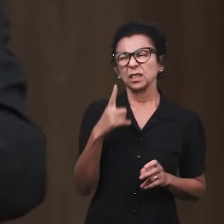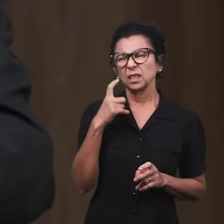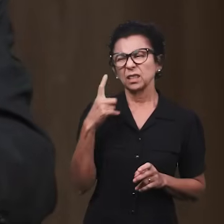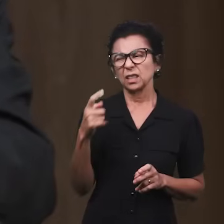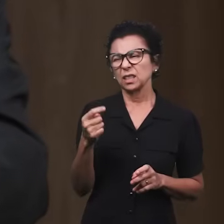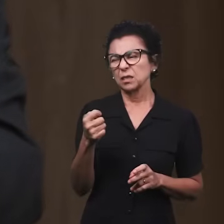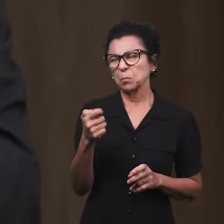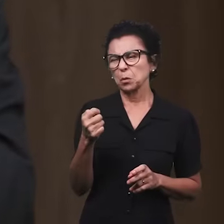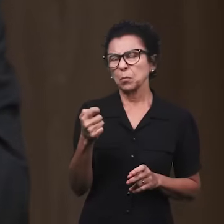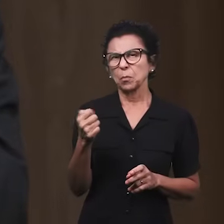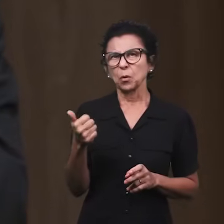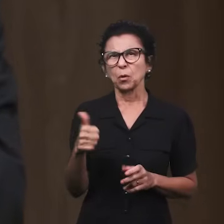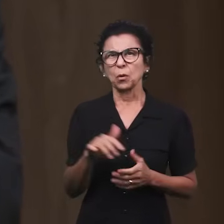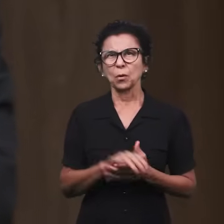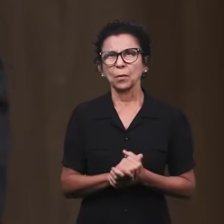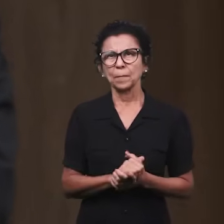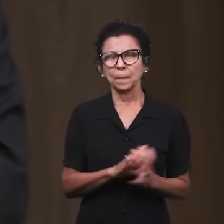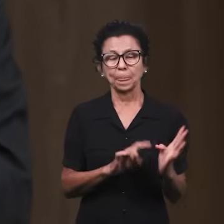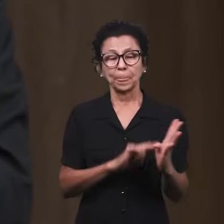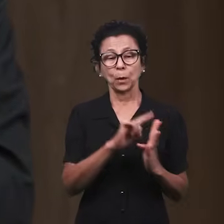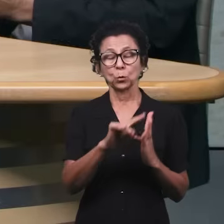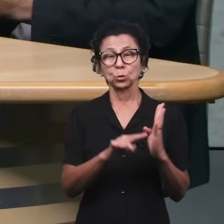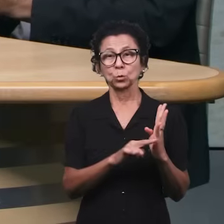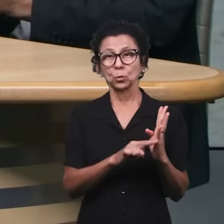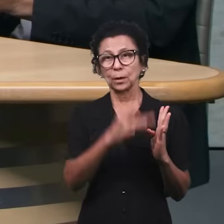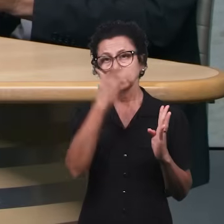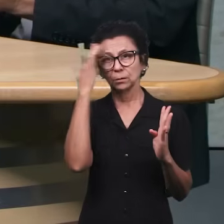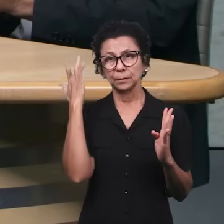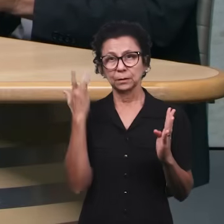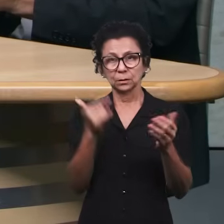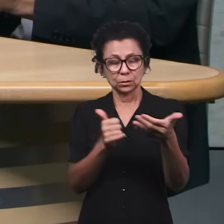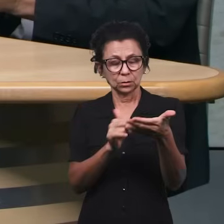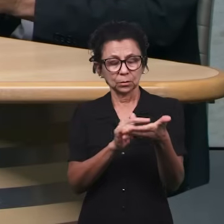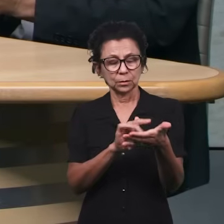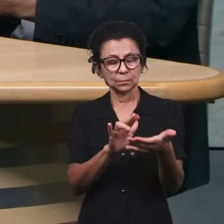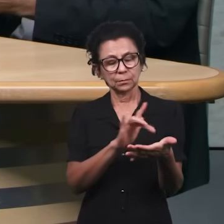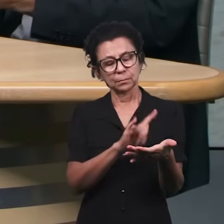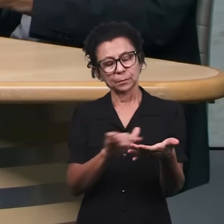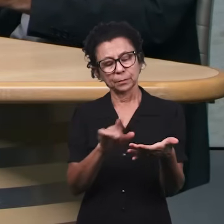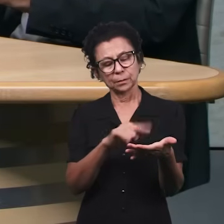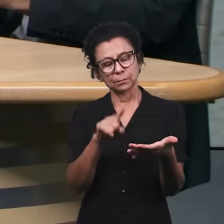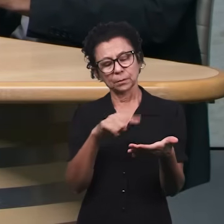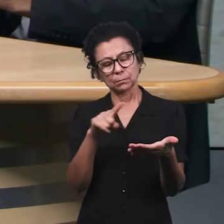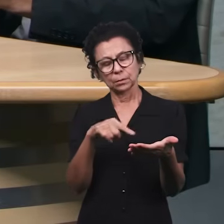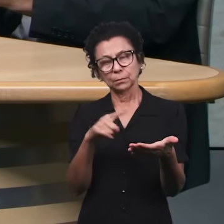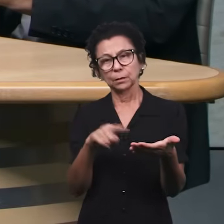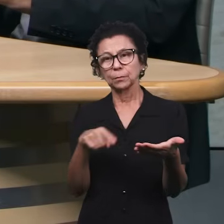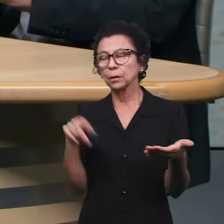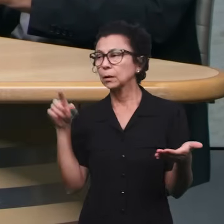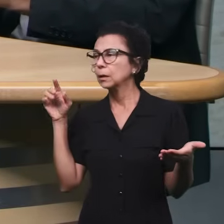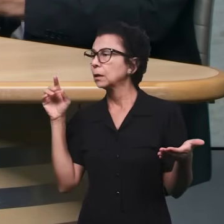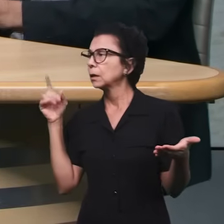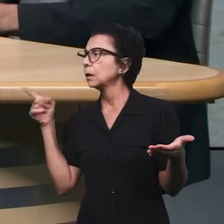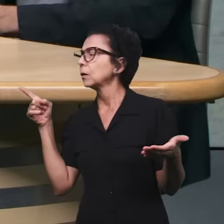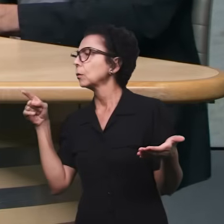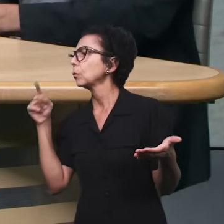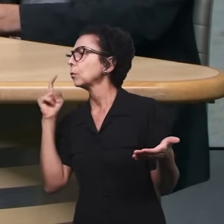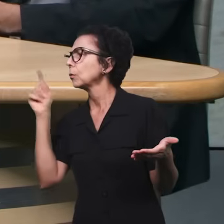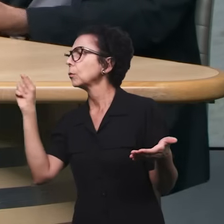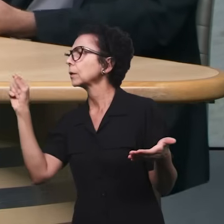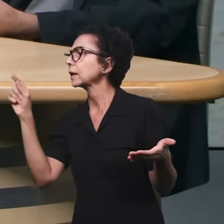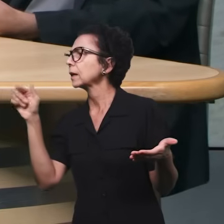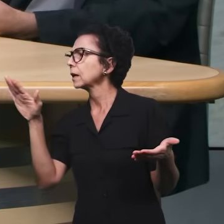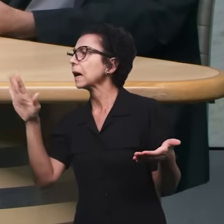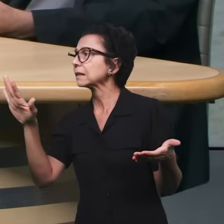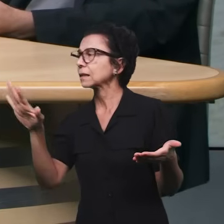senhora tem 3, 4 irmãos... Perdeu, né, atenção. Olhando o telefone, respondendo e te ouvindo ao mesmo tempo. Daqui a pouco ele volta,